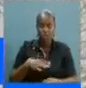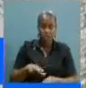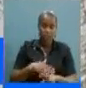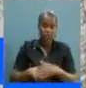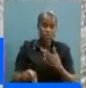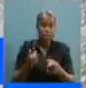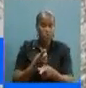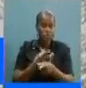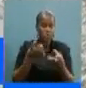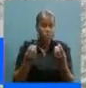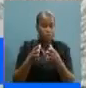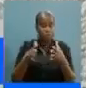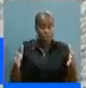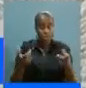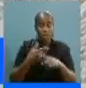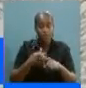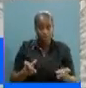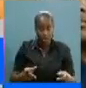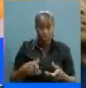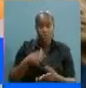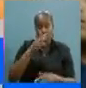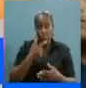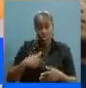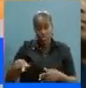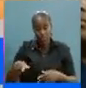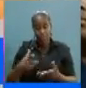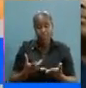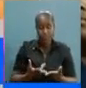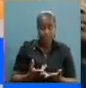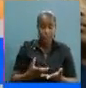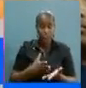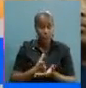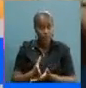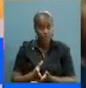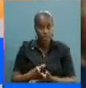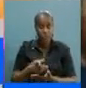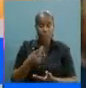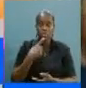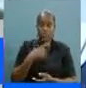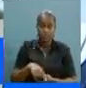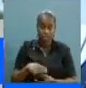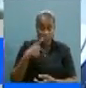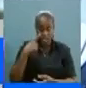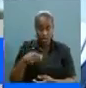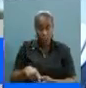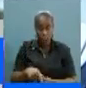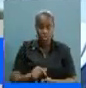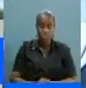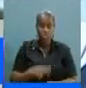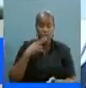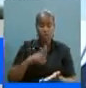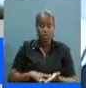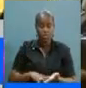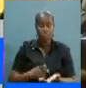grande, muito mais diferente. Não tinha correr atrás e pronto, o que já mais uma vez a noite ali hoje te provar porque